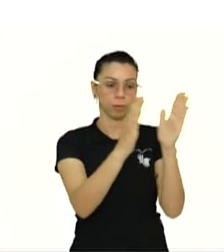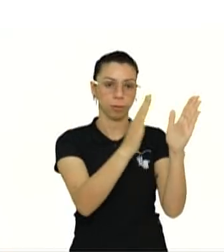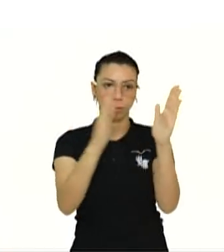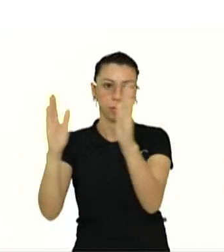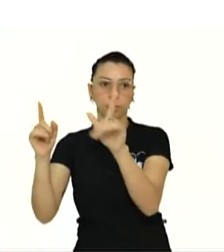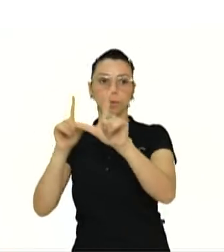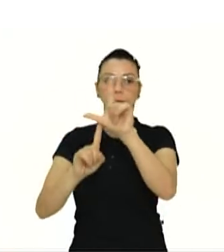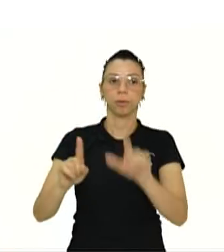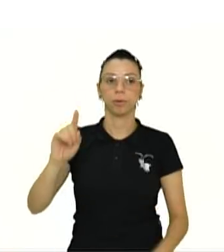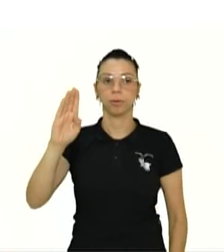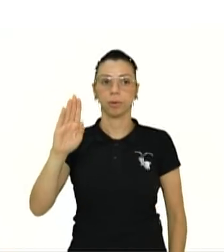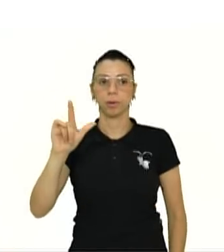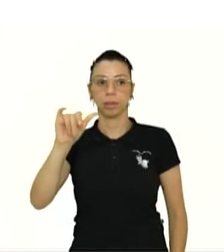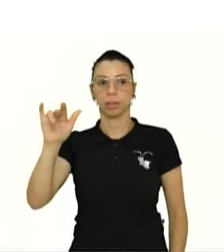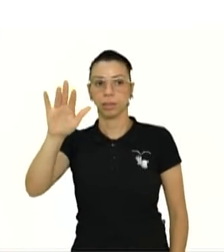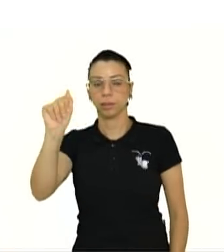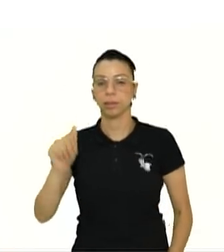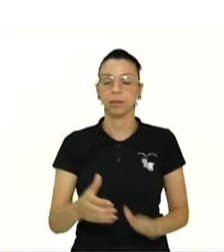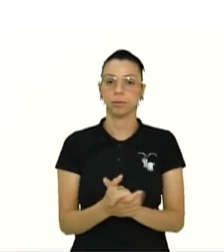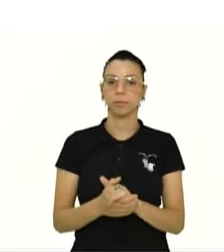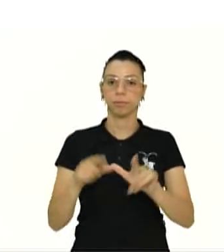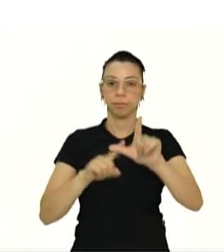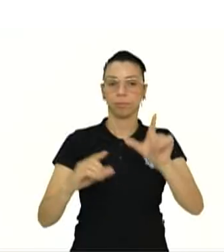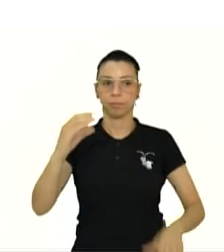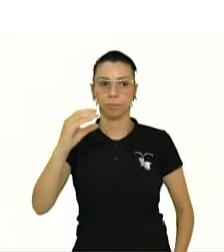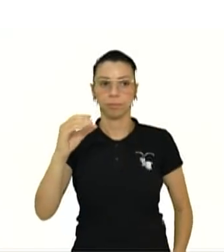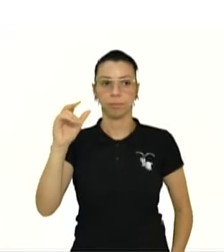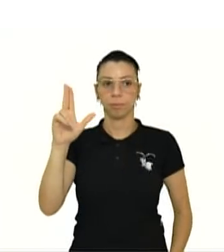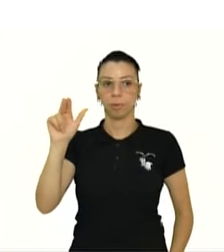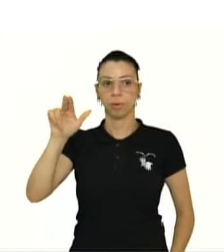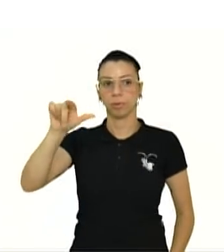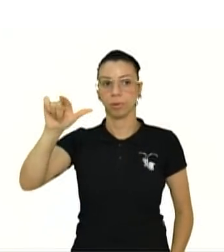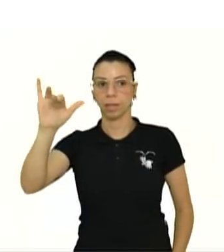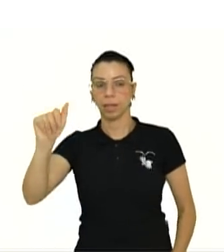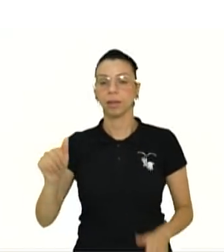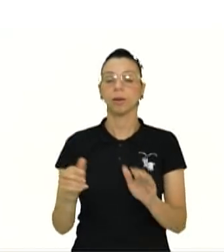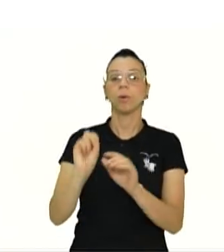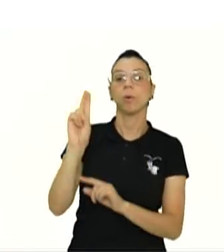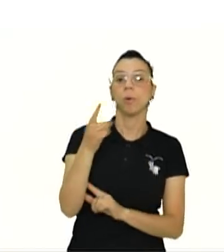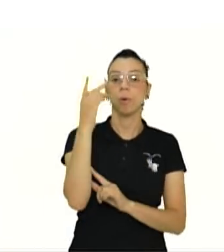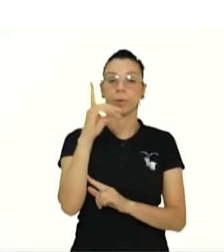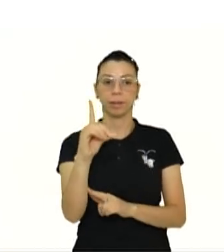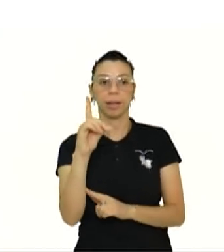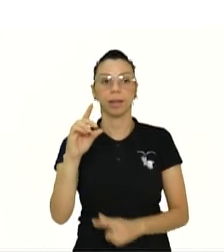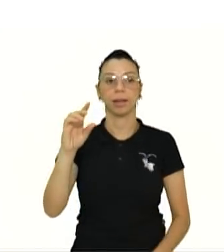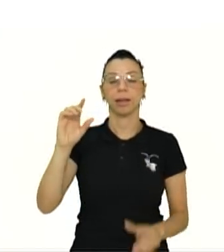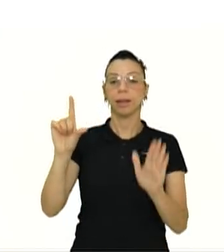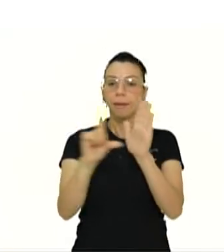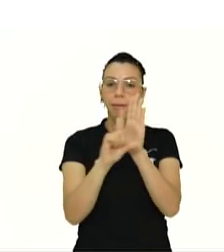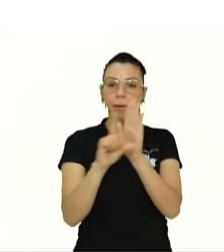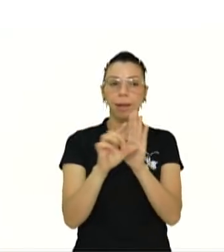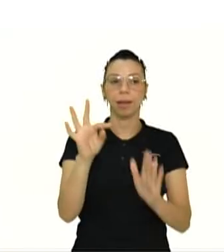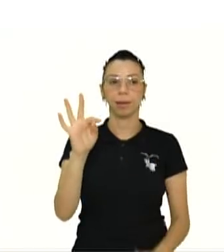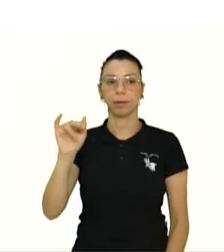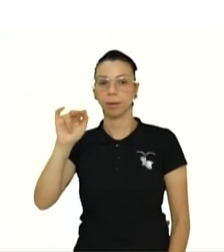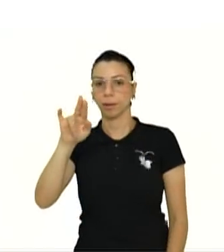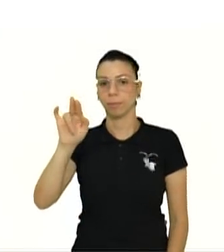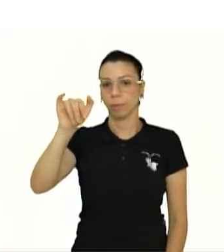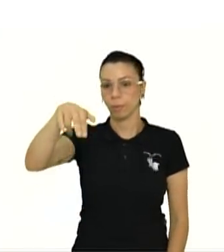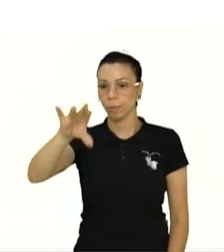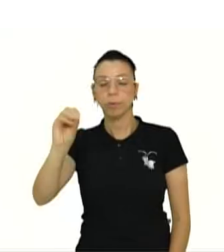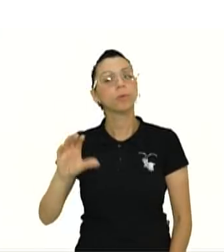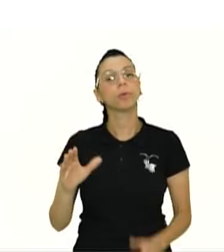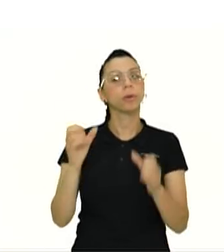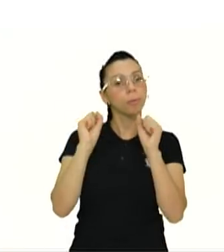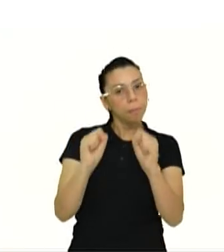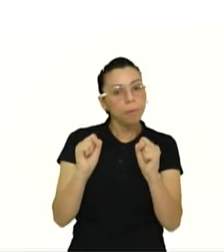B. Lei Licínia? C. Lei Canuleia ou letra D. Lei dos Tribunos? Qual que é a lei que autoriza o casamento